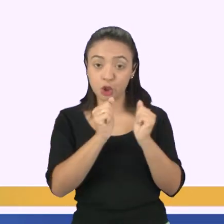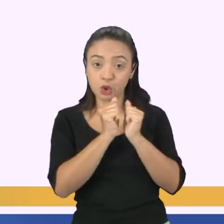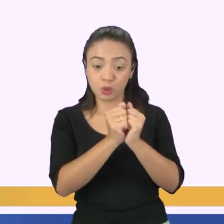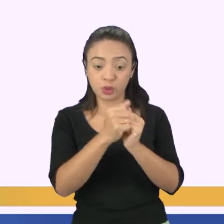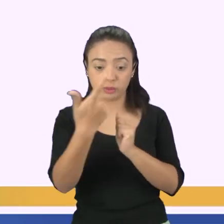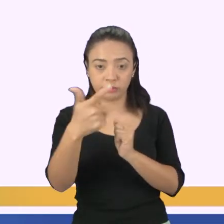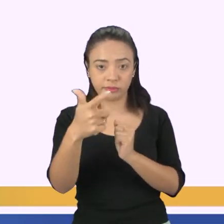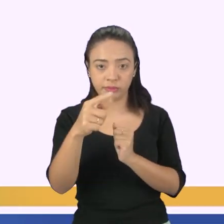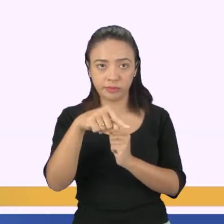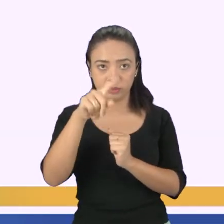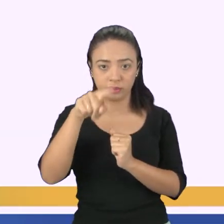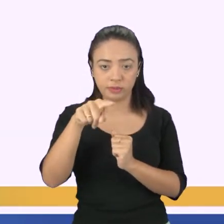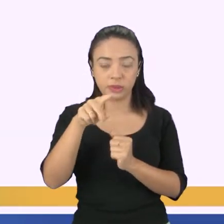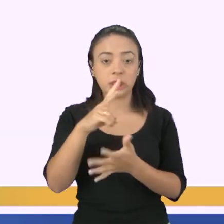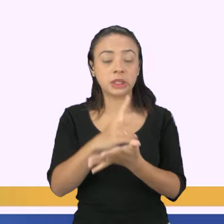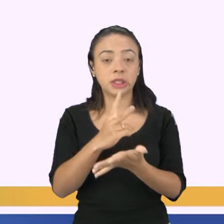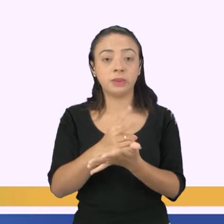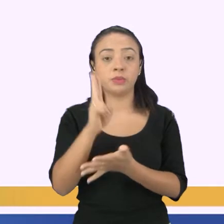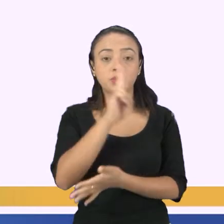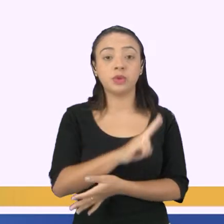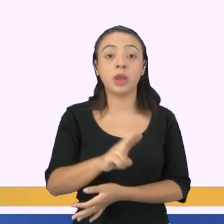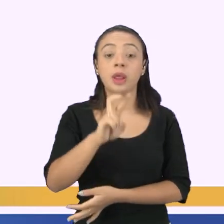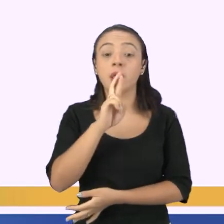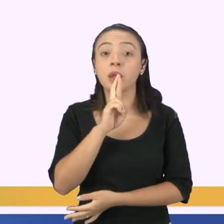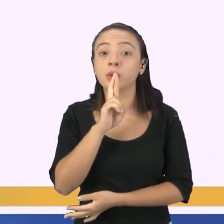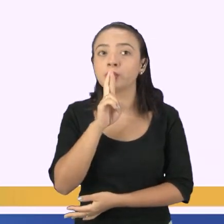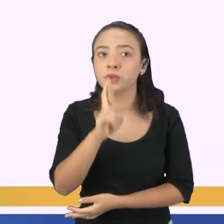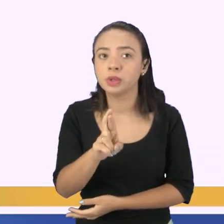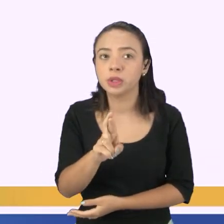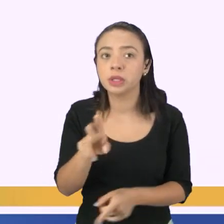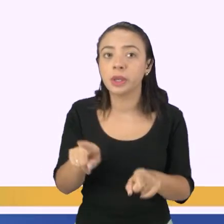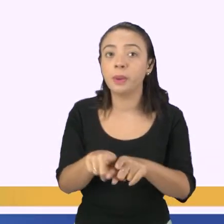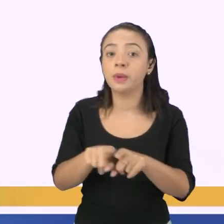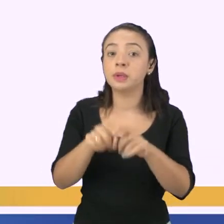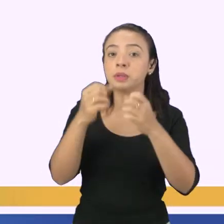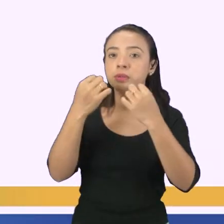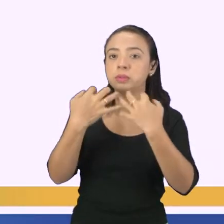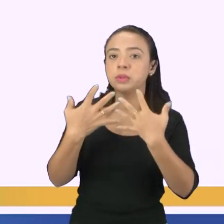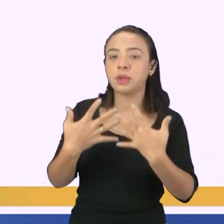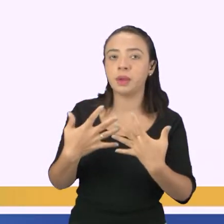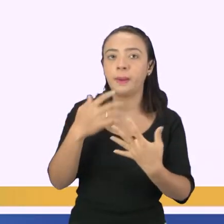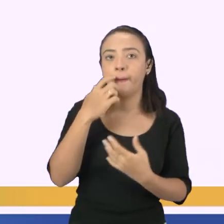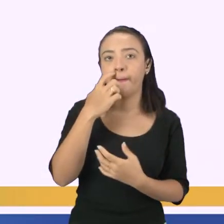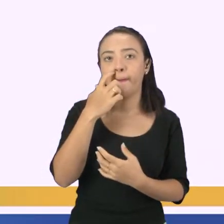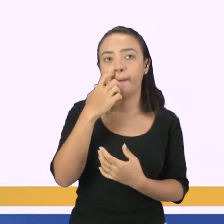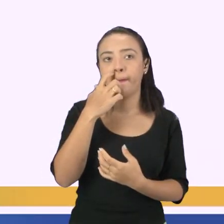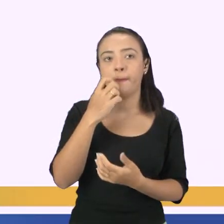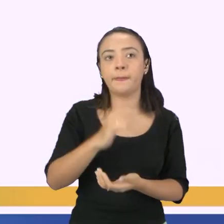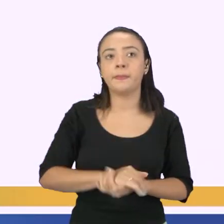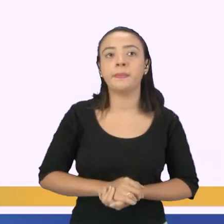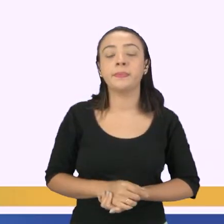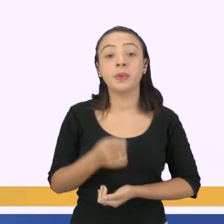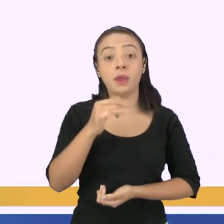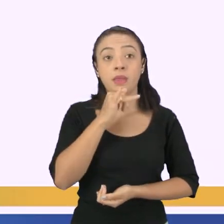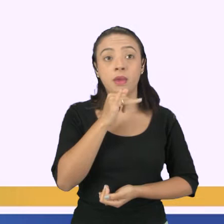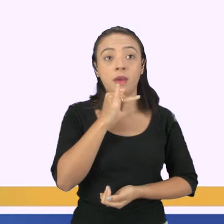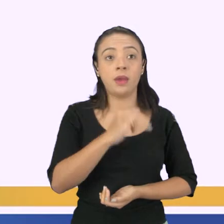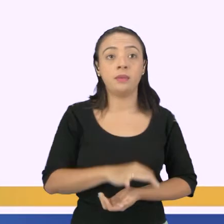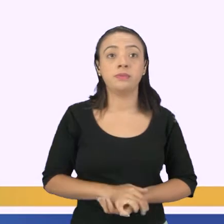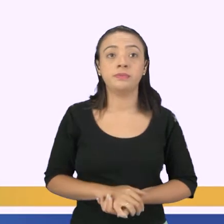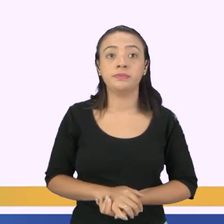Ele é usado em resposta, explicação. Eu tenho que usar um porquê junto e sem acento. Olha só o